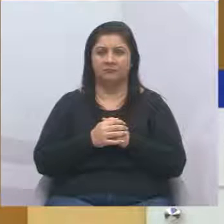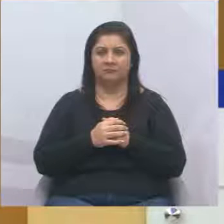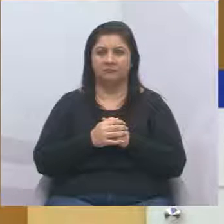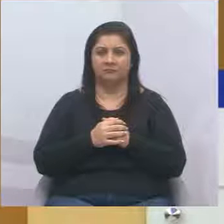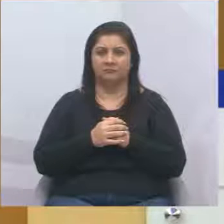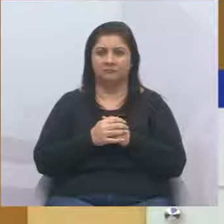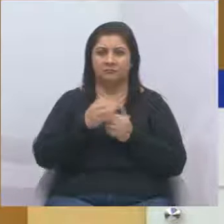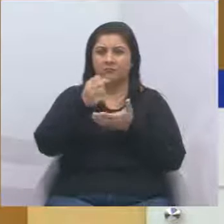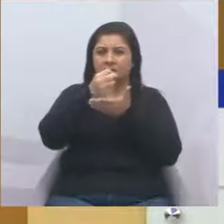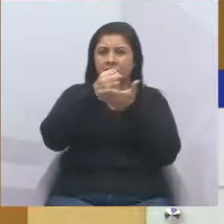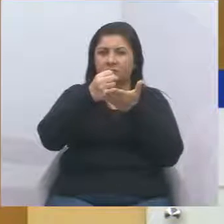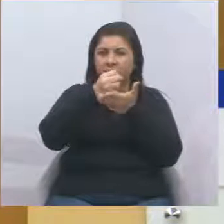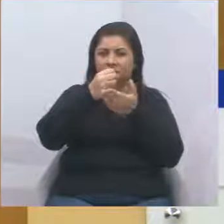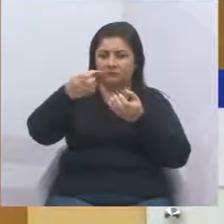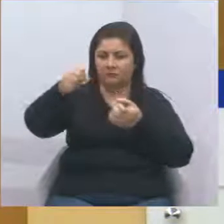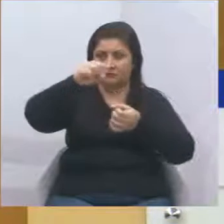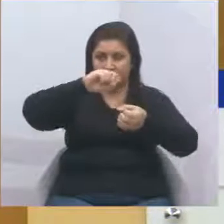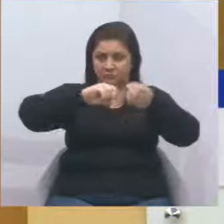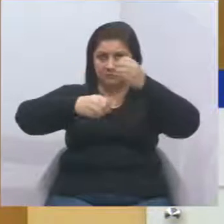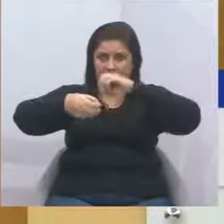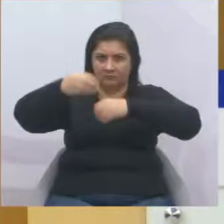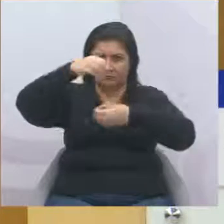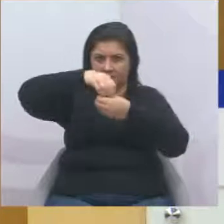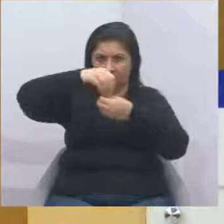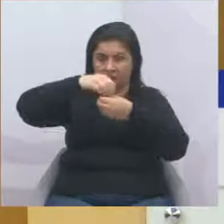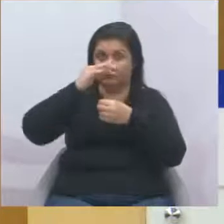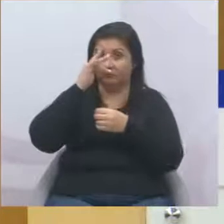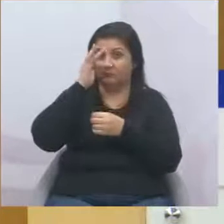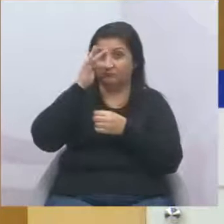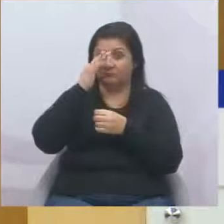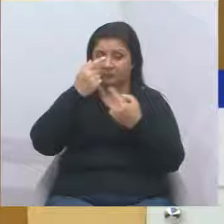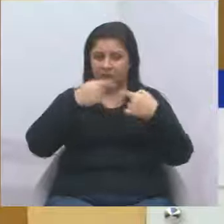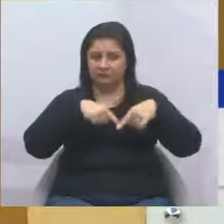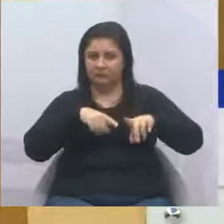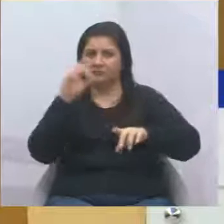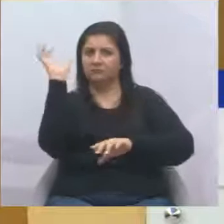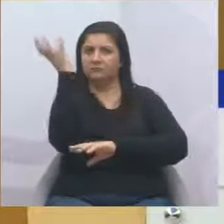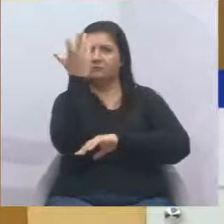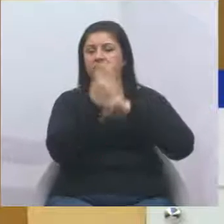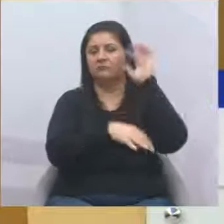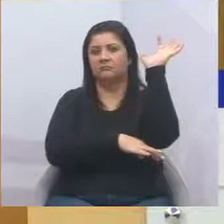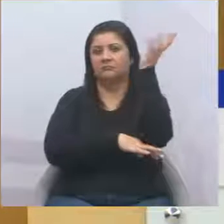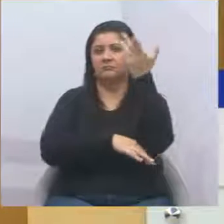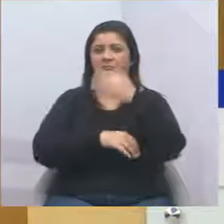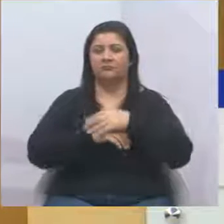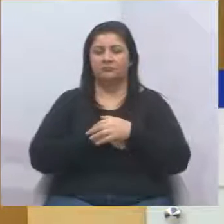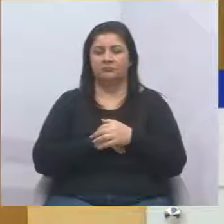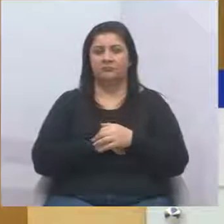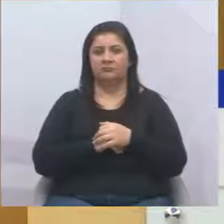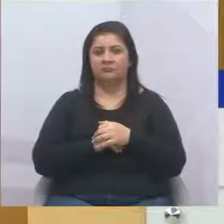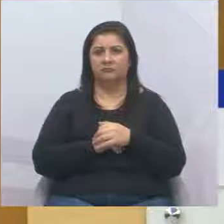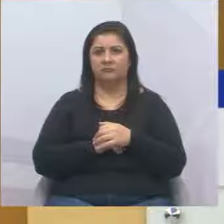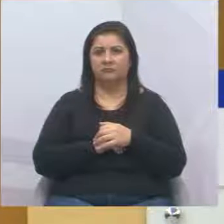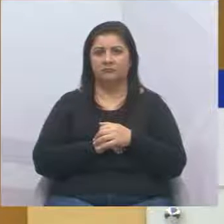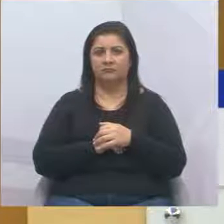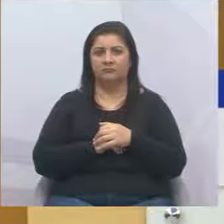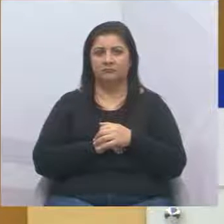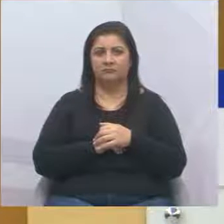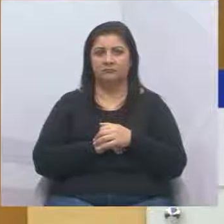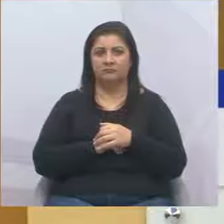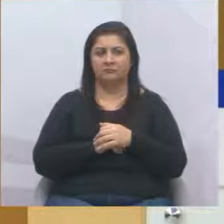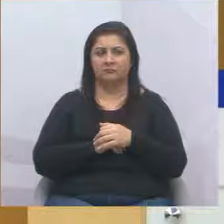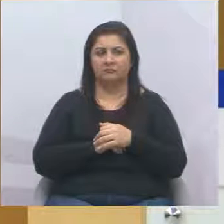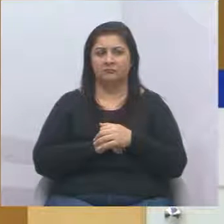ativo age geralmente em órgãos específicos quanto à natureza das substâncias tóxicas. Temos o grupo de